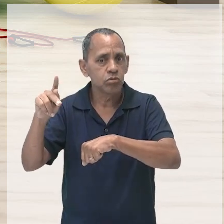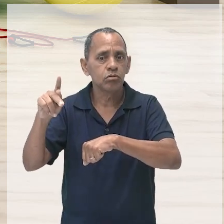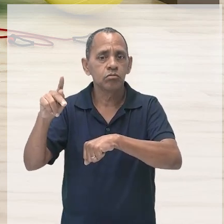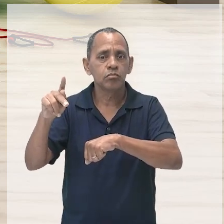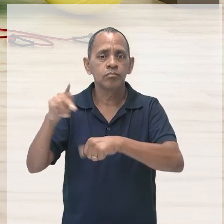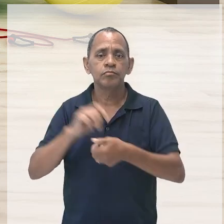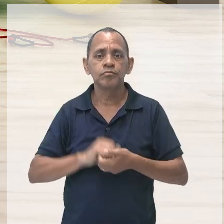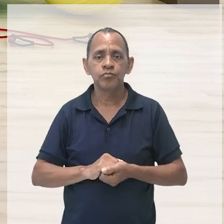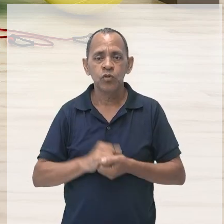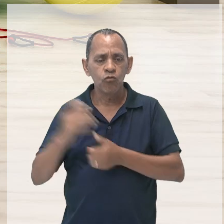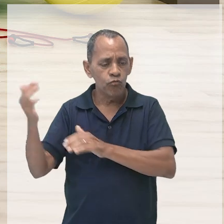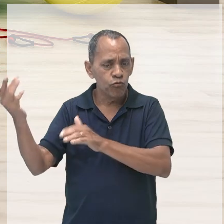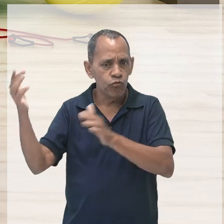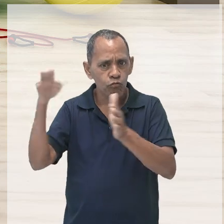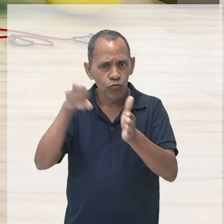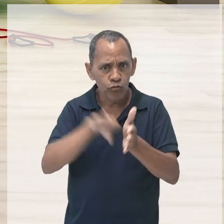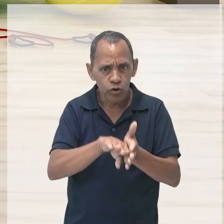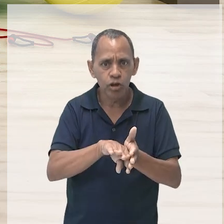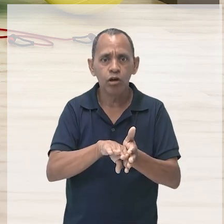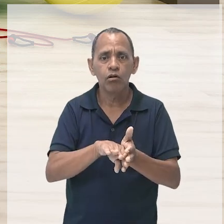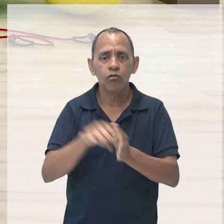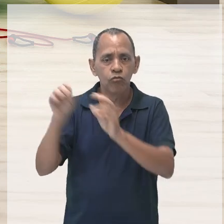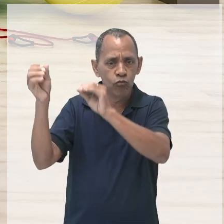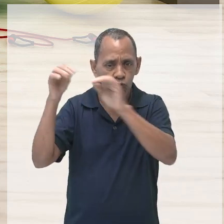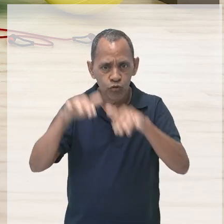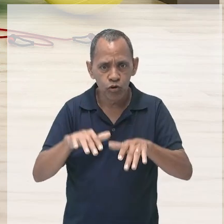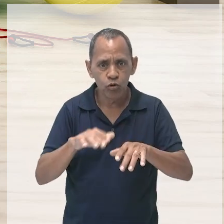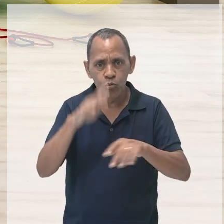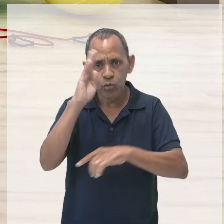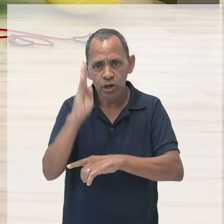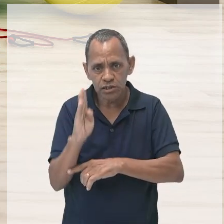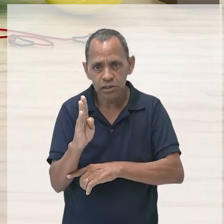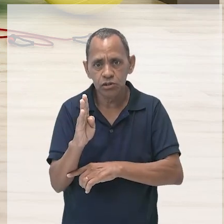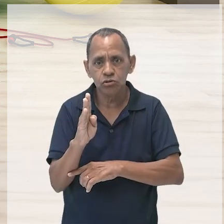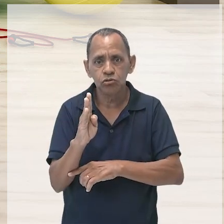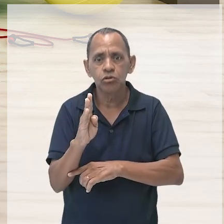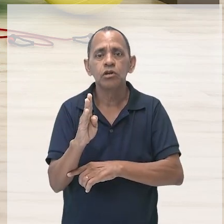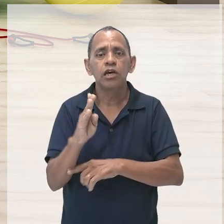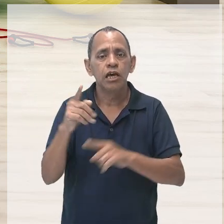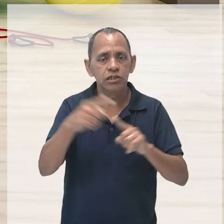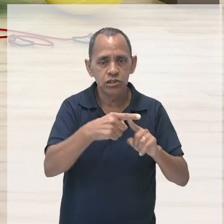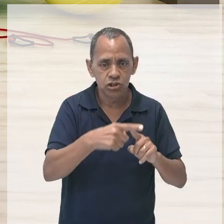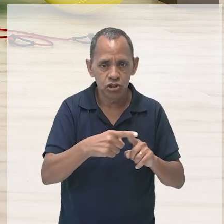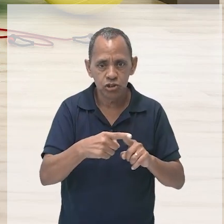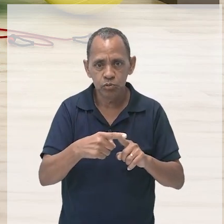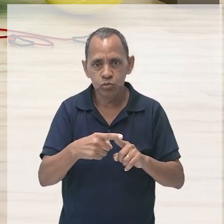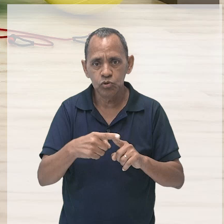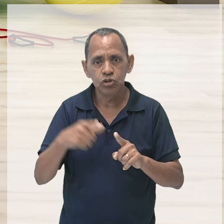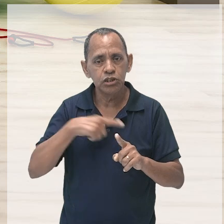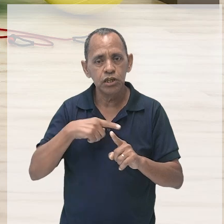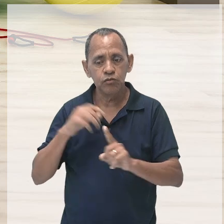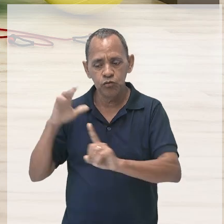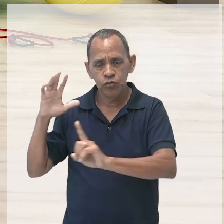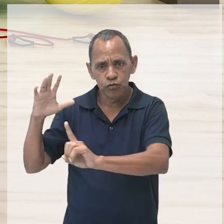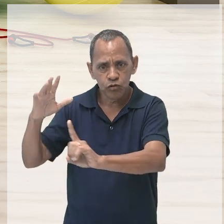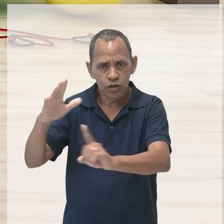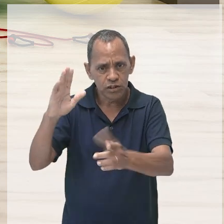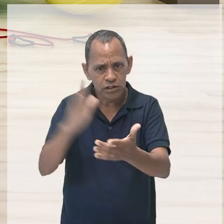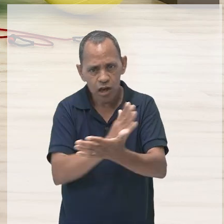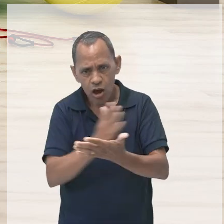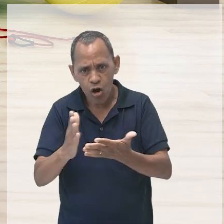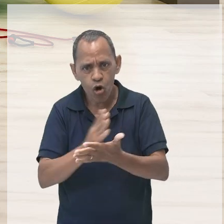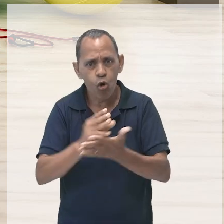academia, ginástica localizada, ela foi recebendo a influência, né, de alguns